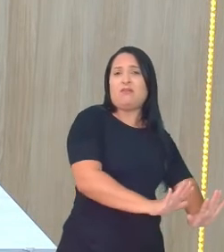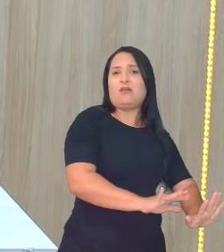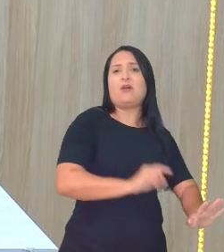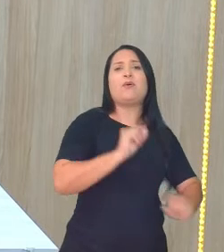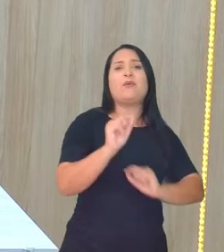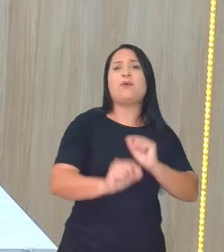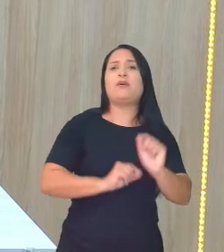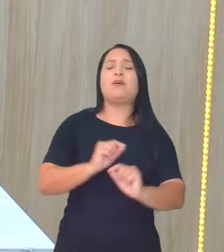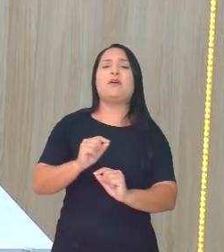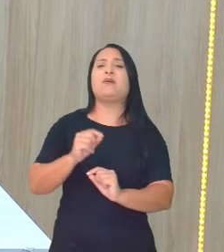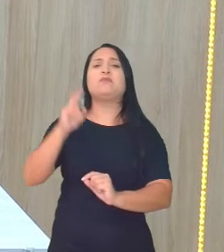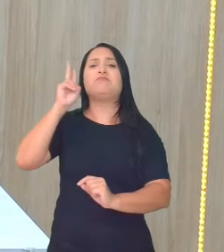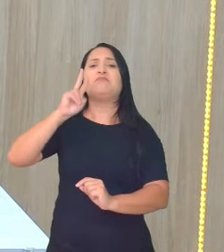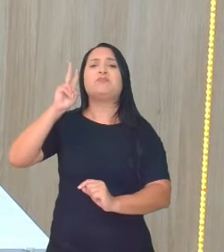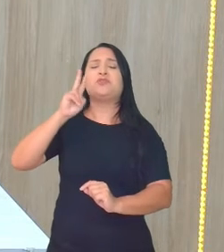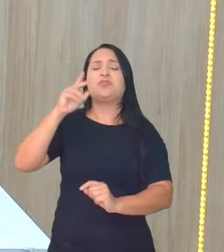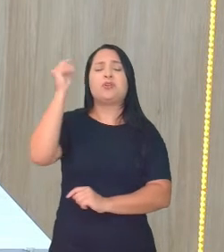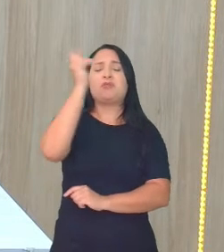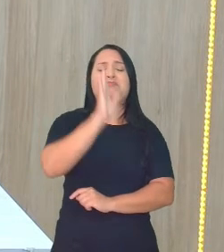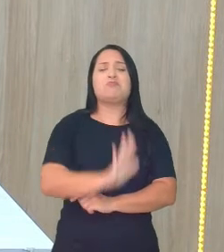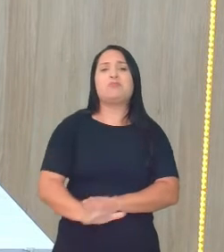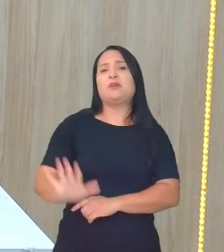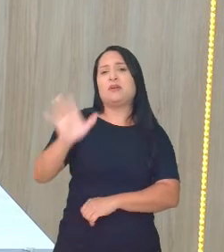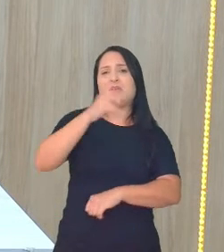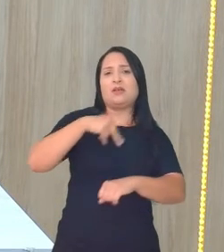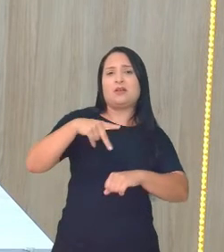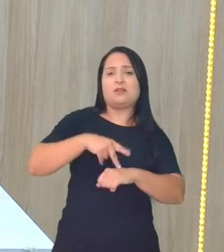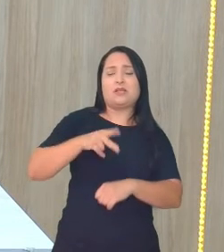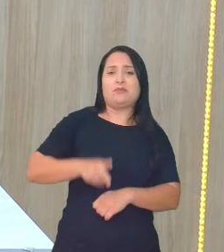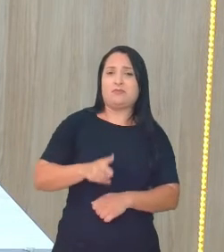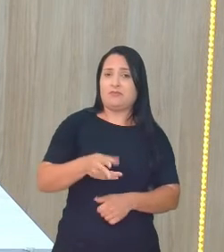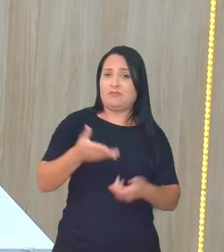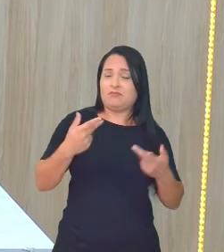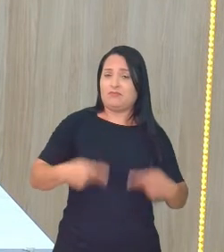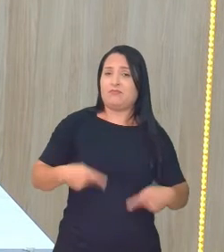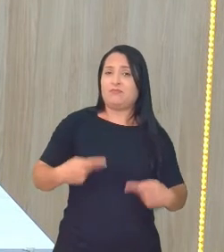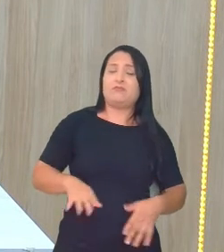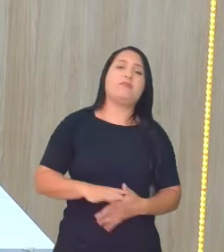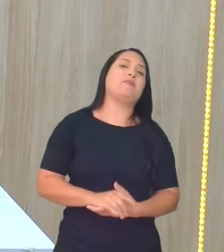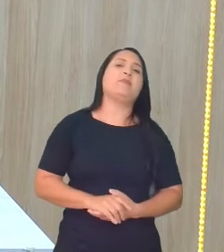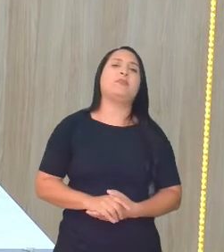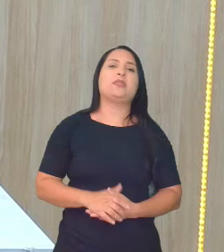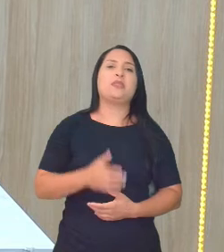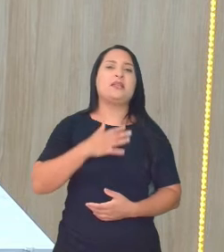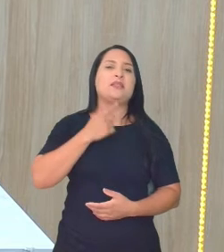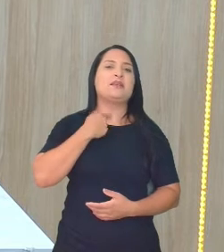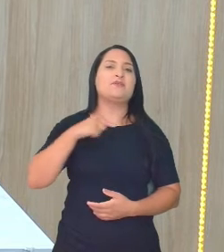naquele momento da história do nosso país? Vamos ficando por aqui. Eu espero que vocês